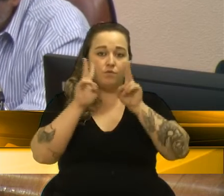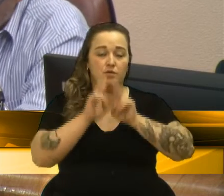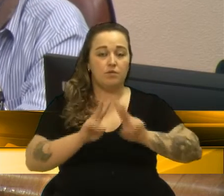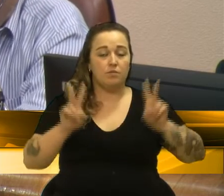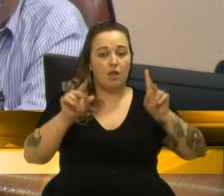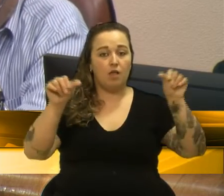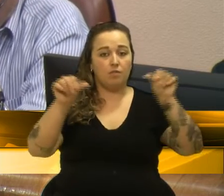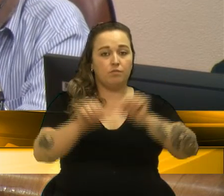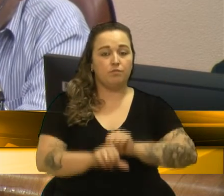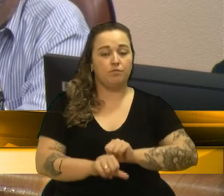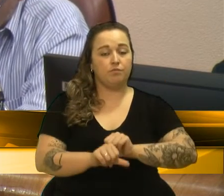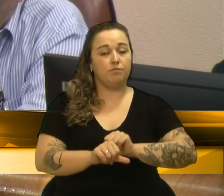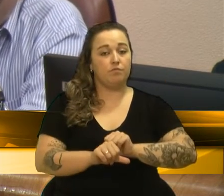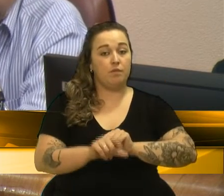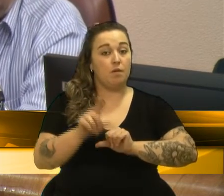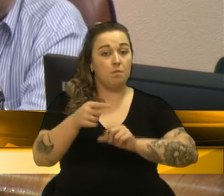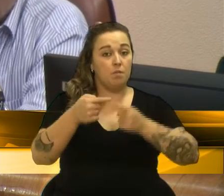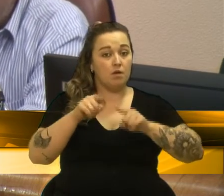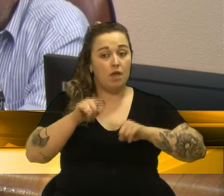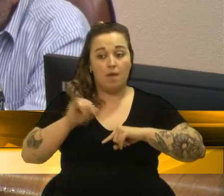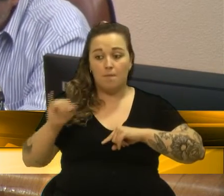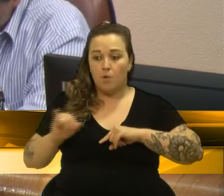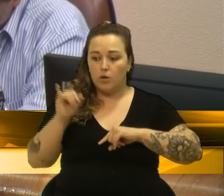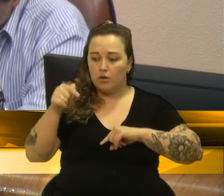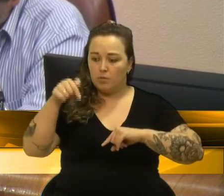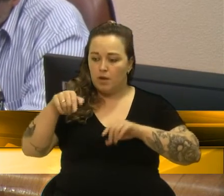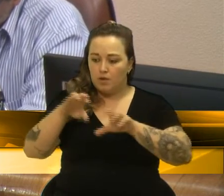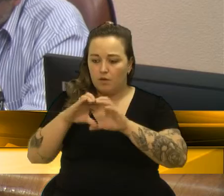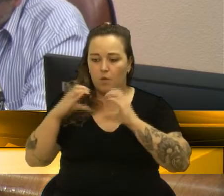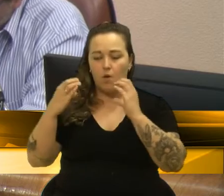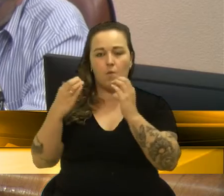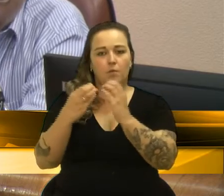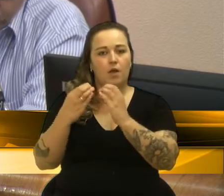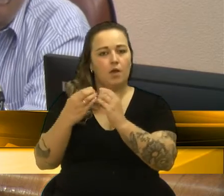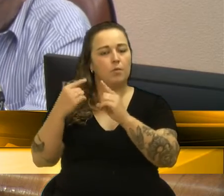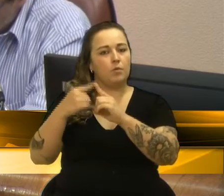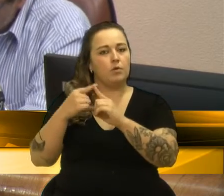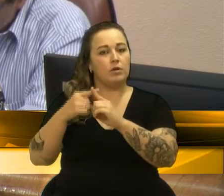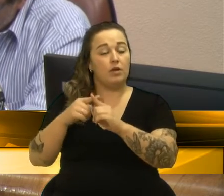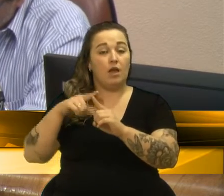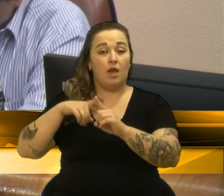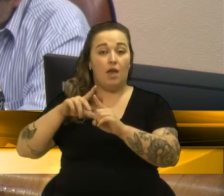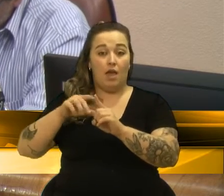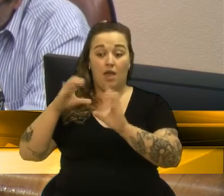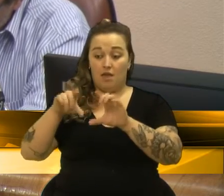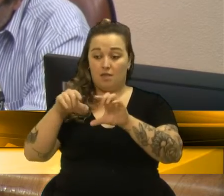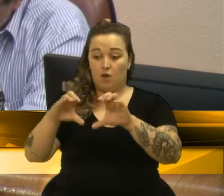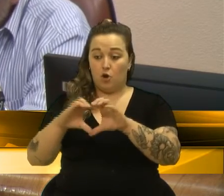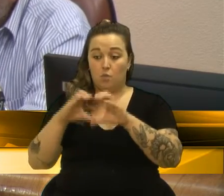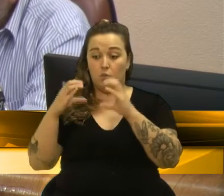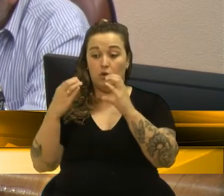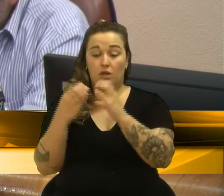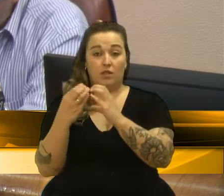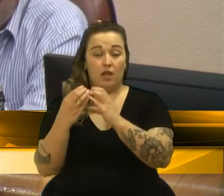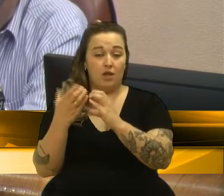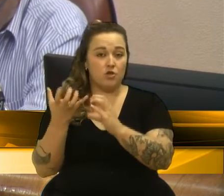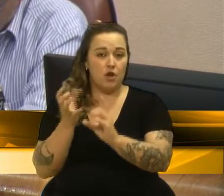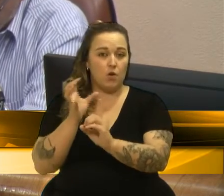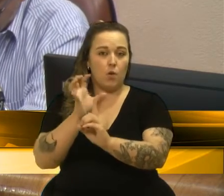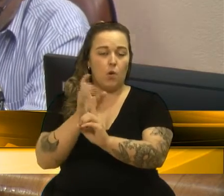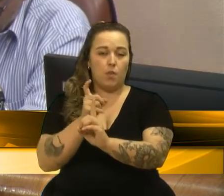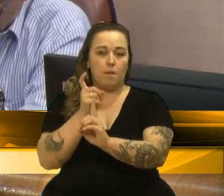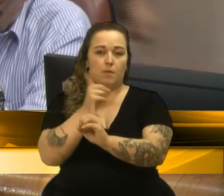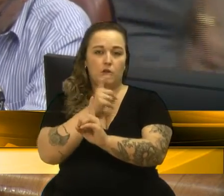Livre torna-se tão importante para essa comunidade, uma vez que é oposta à mentira e ao segredo, que